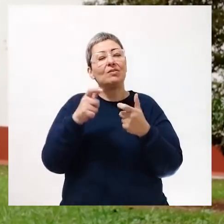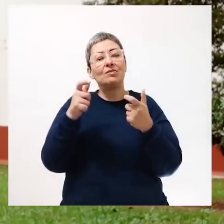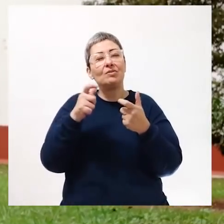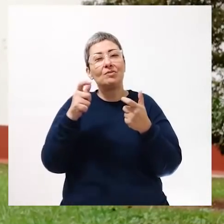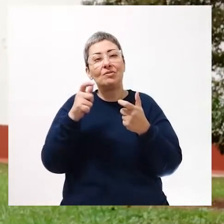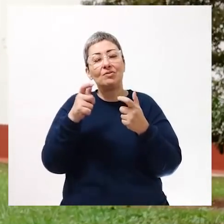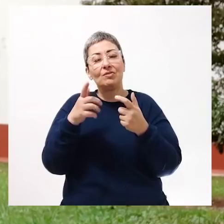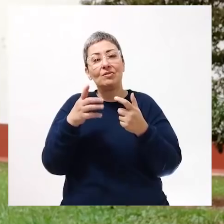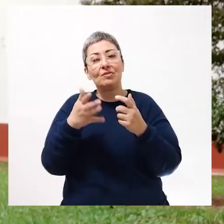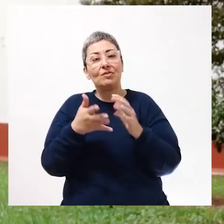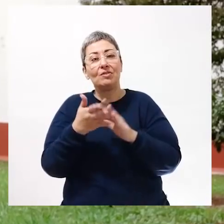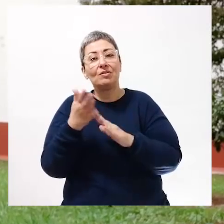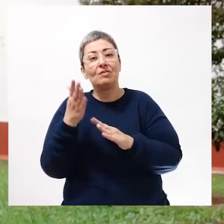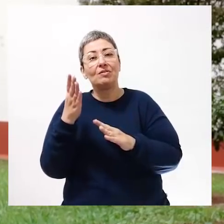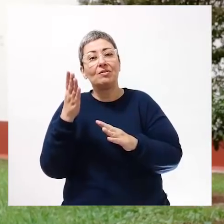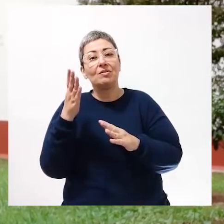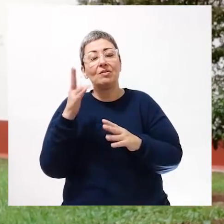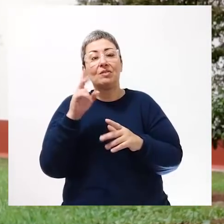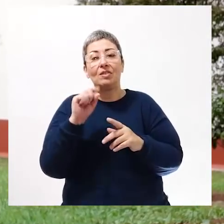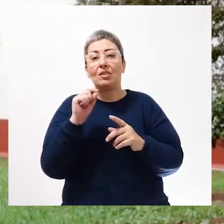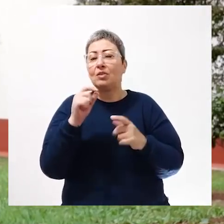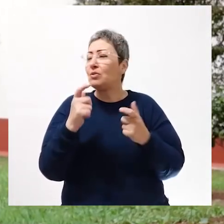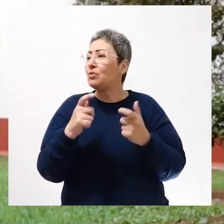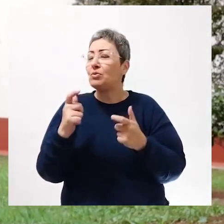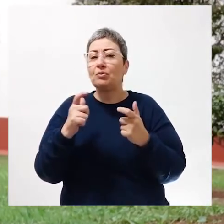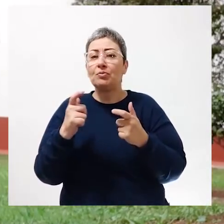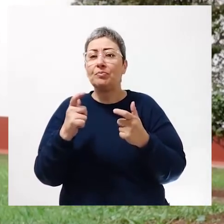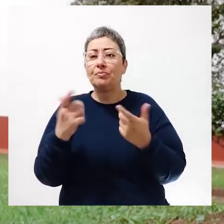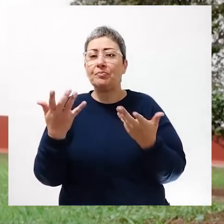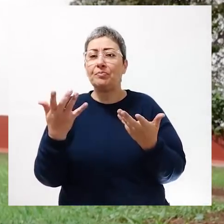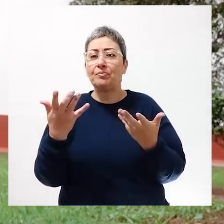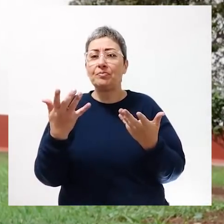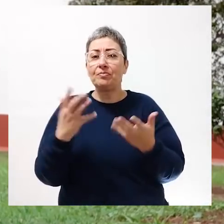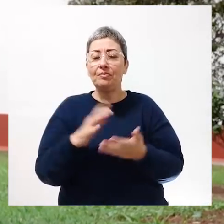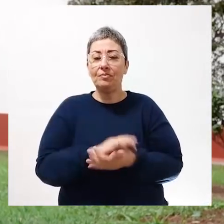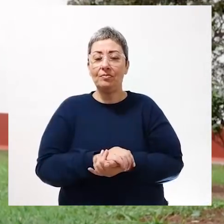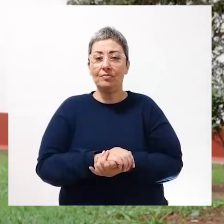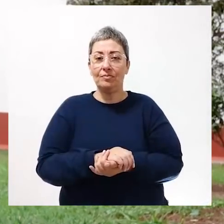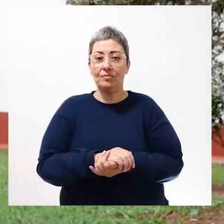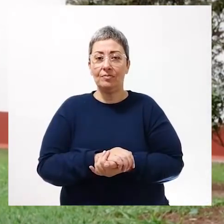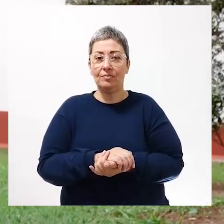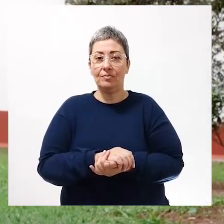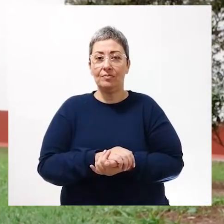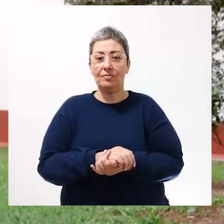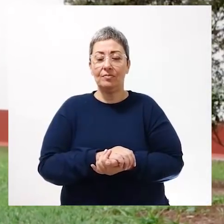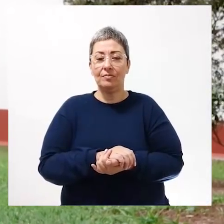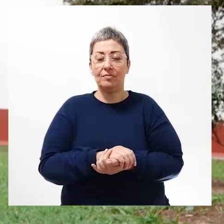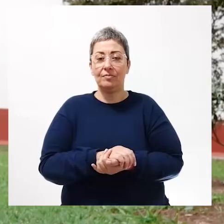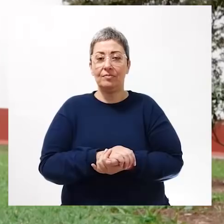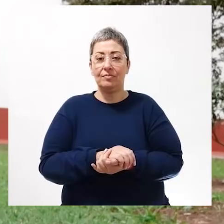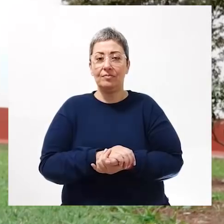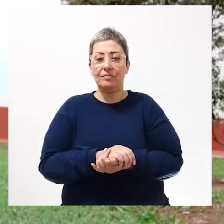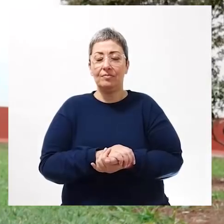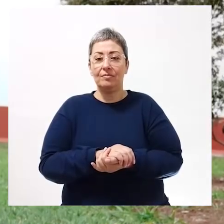Para onde te leva? Para onde? Qual lugar? Qual lugar?